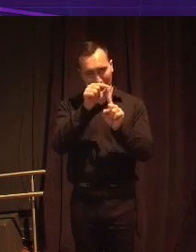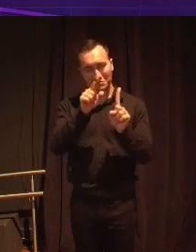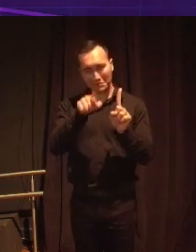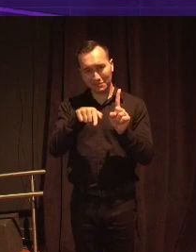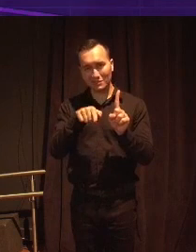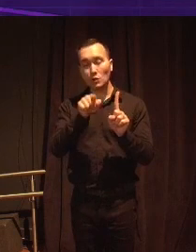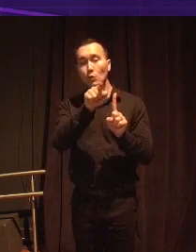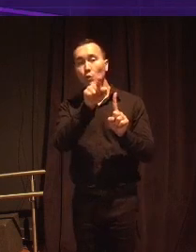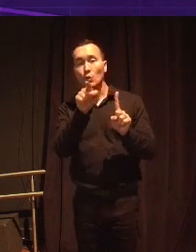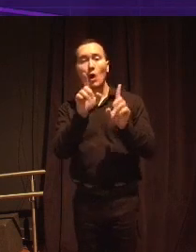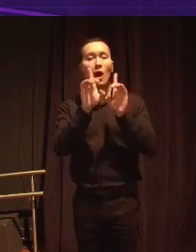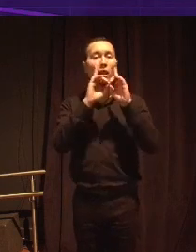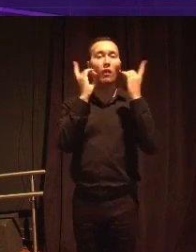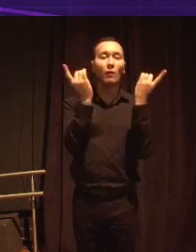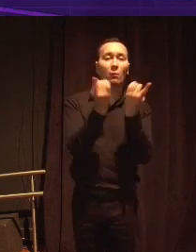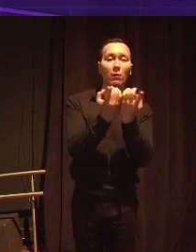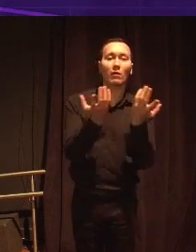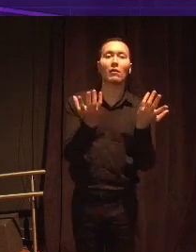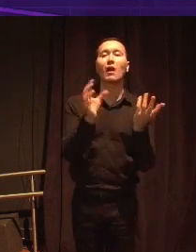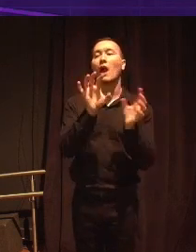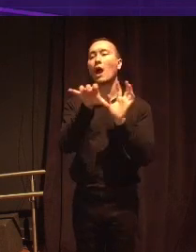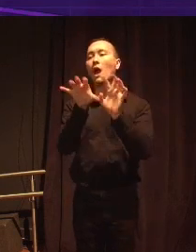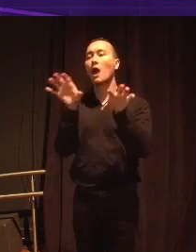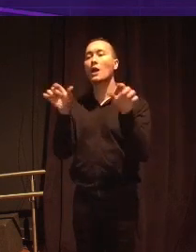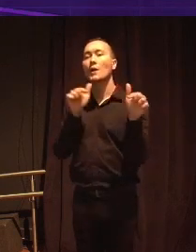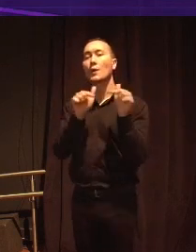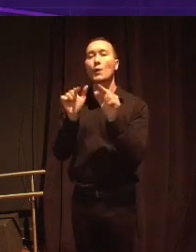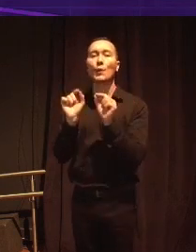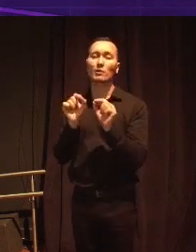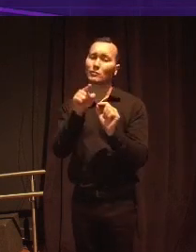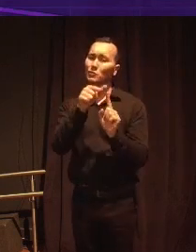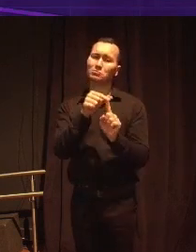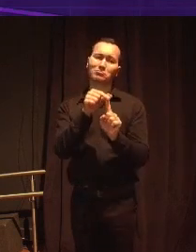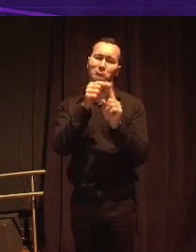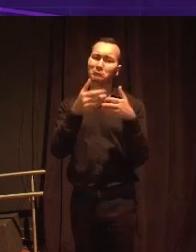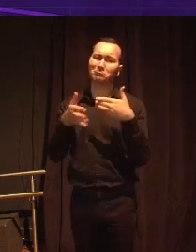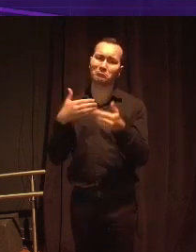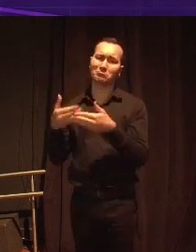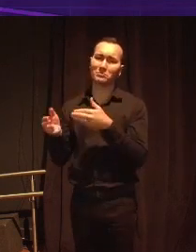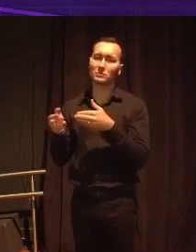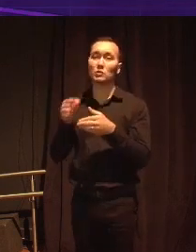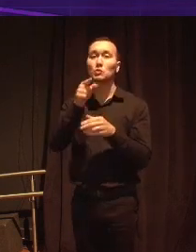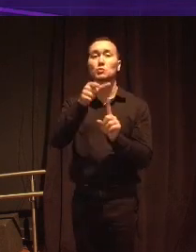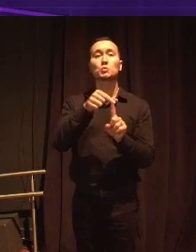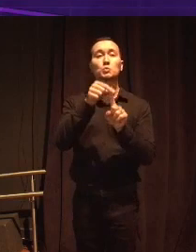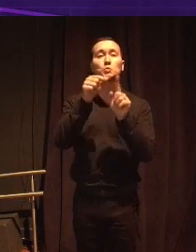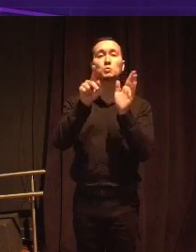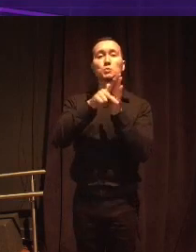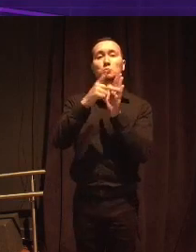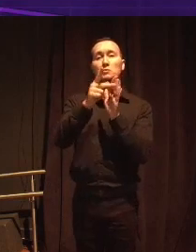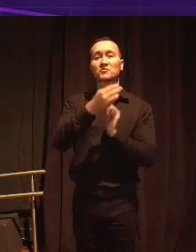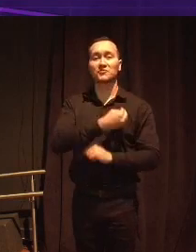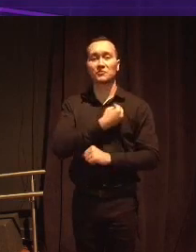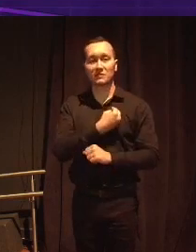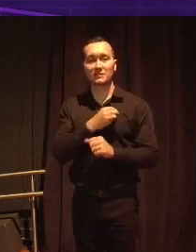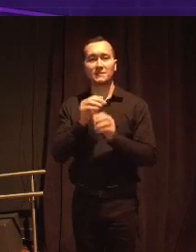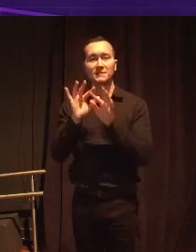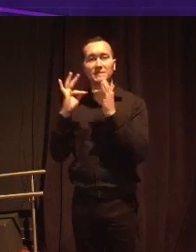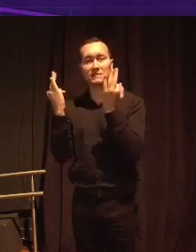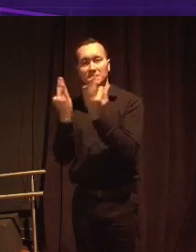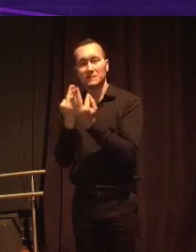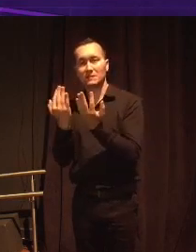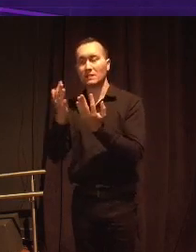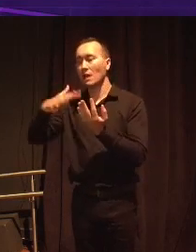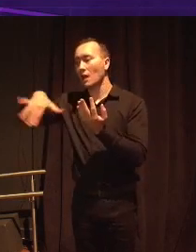é líder da nossa vida, é líder das pessoas que estão ao nosso entorno, que a gente influencia, e a gente tem que